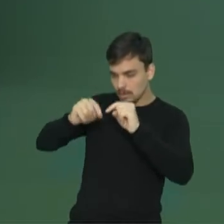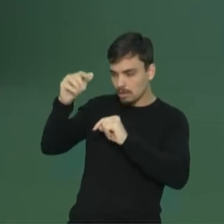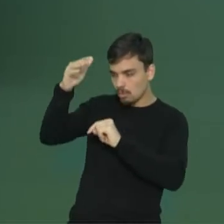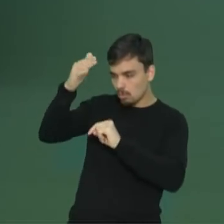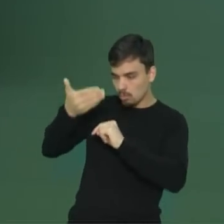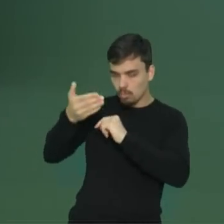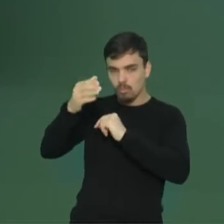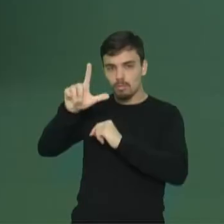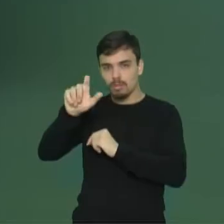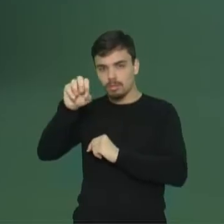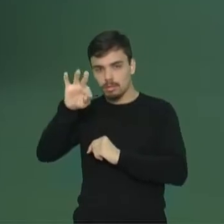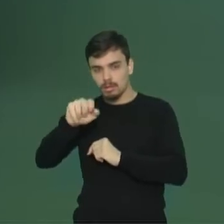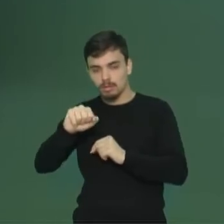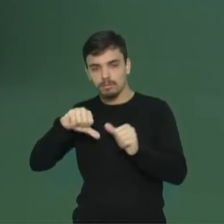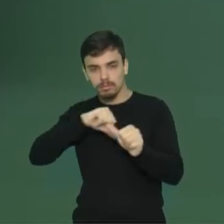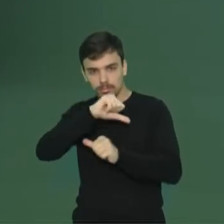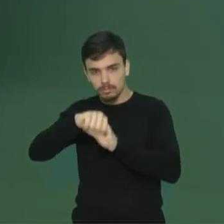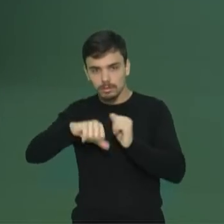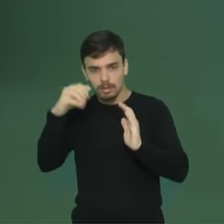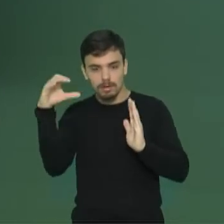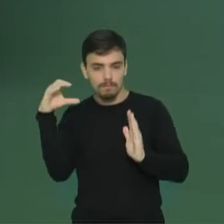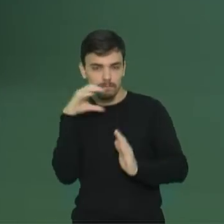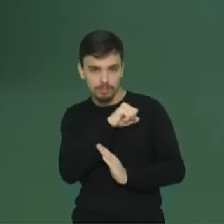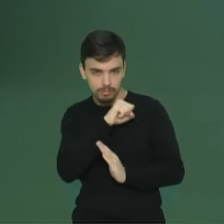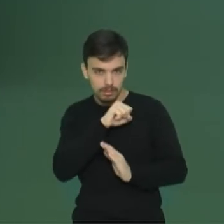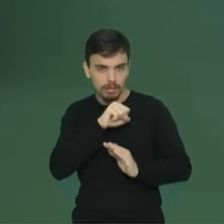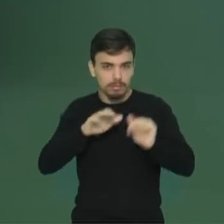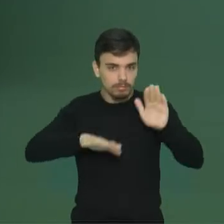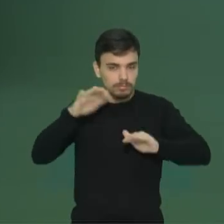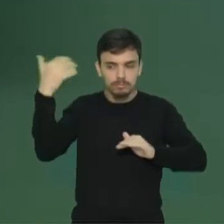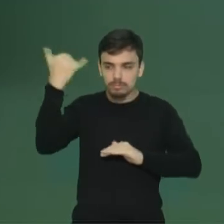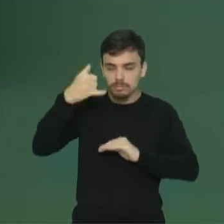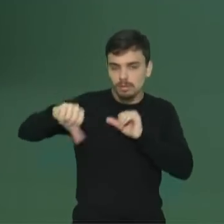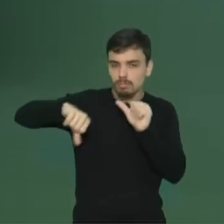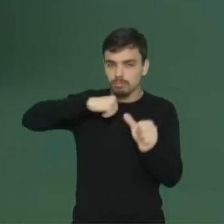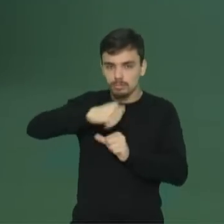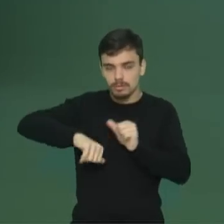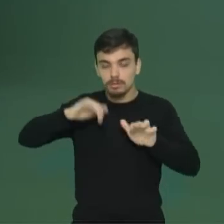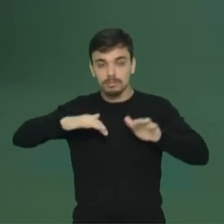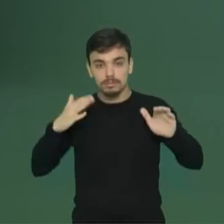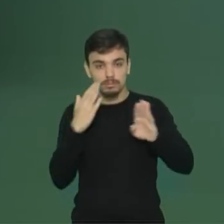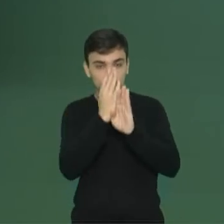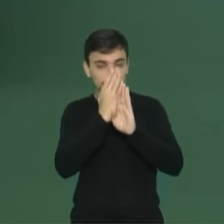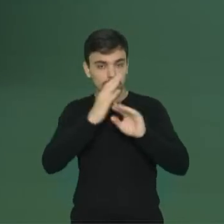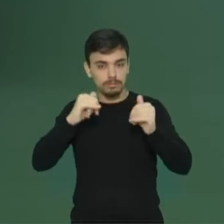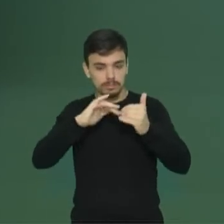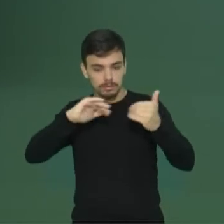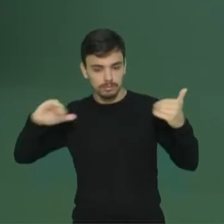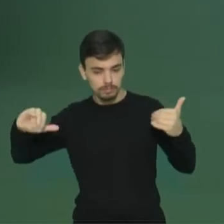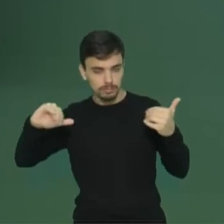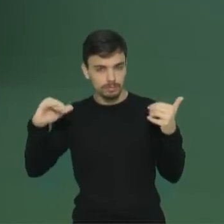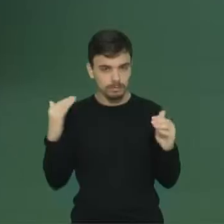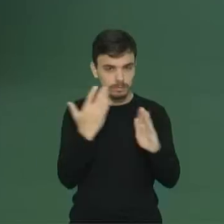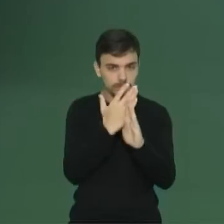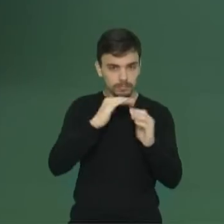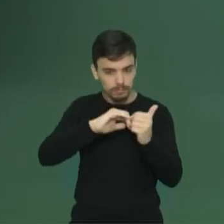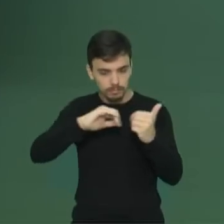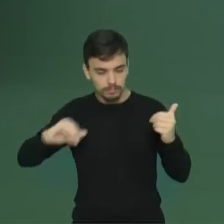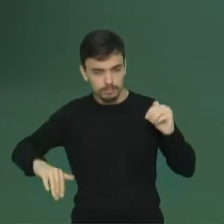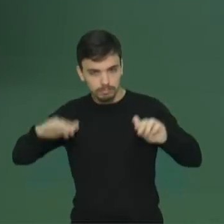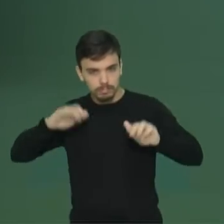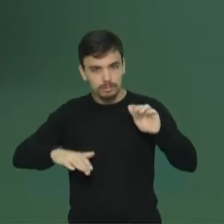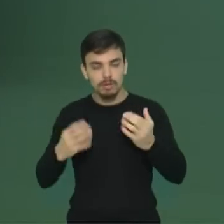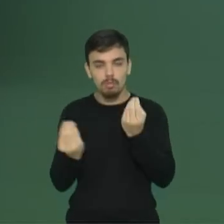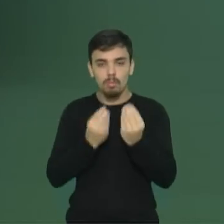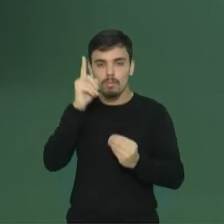aí o raio muda. Algumas vezes o raio se encontra, algumas vezes os raios se afastam. Conforme o tipo de